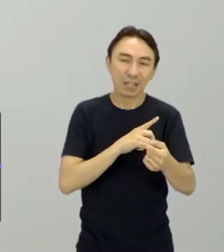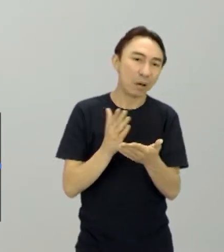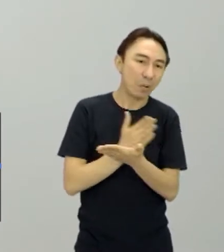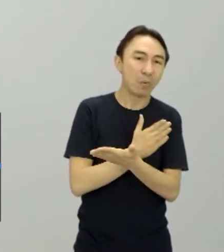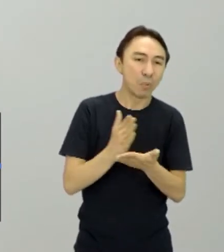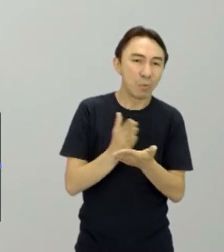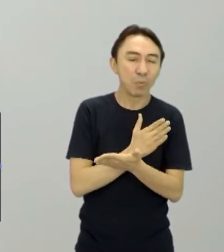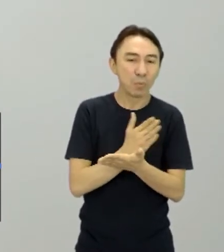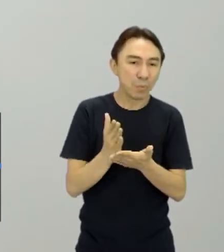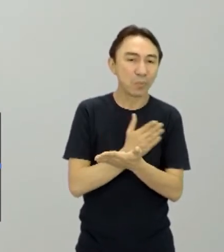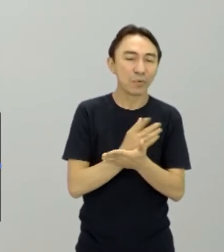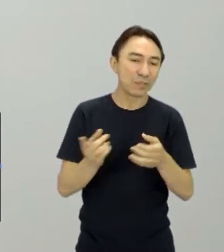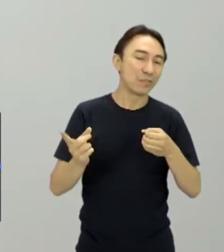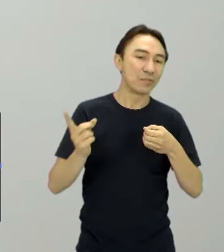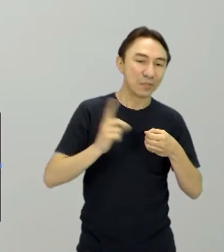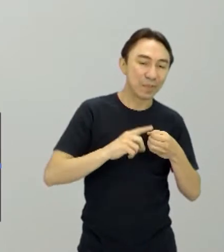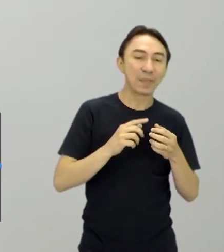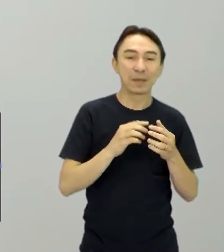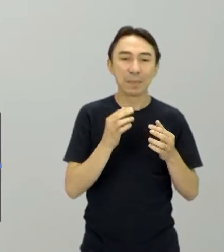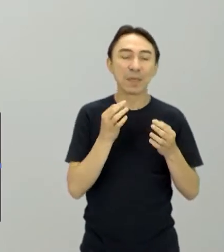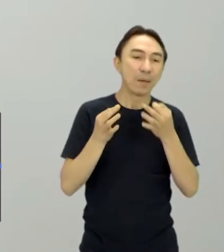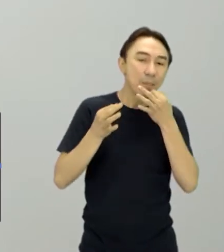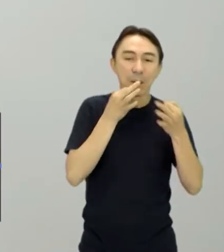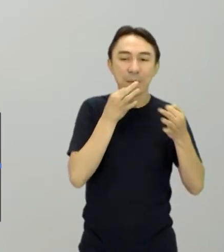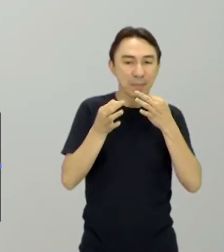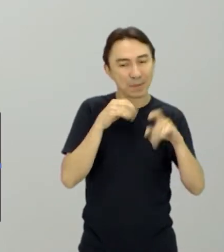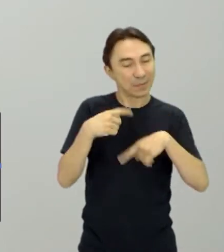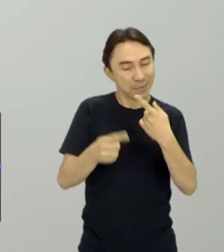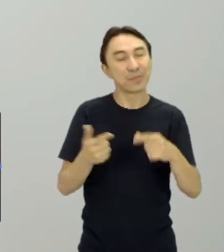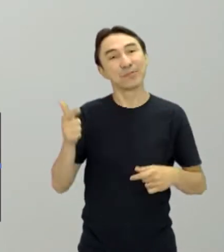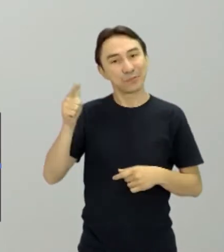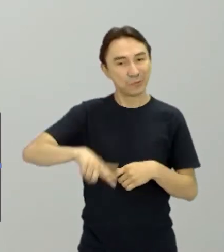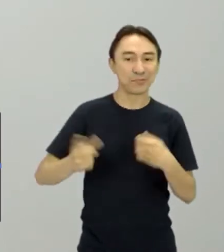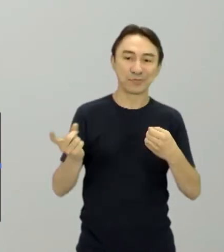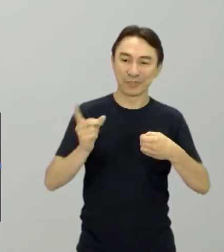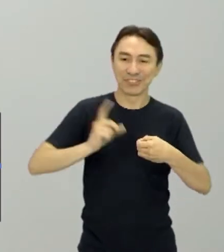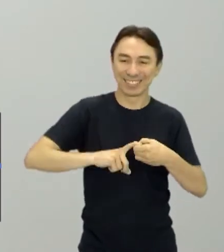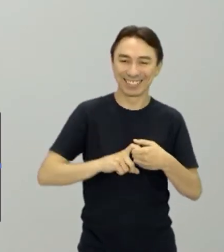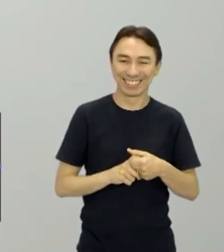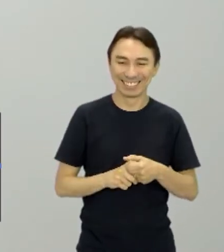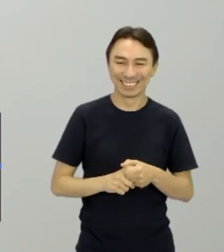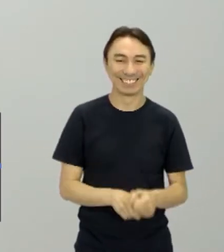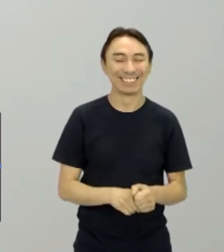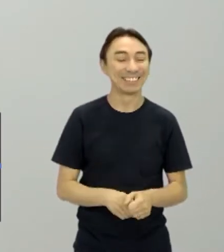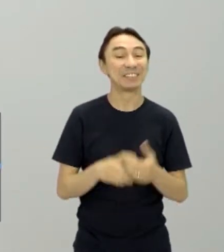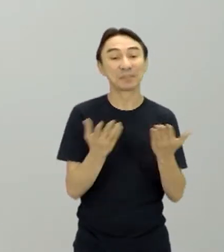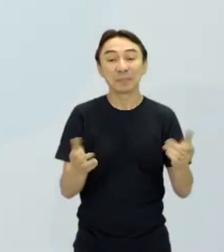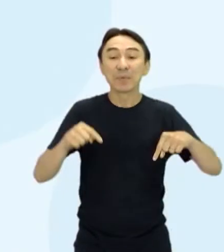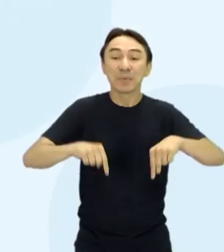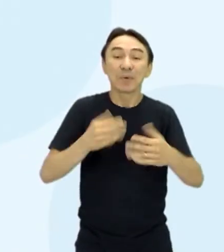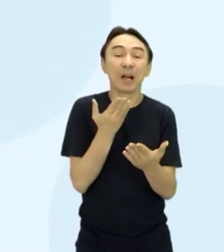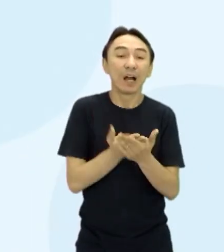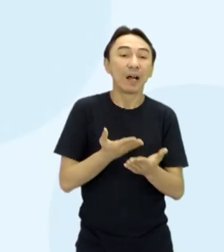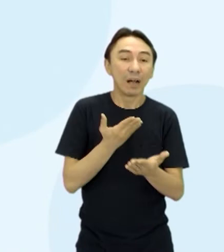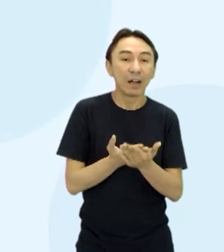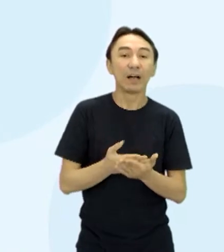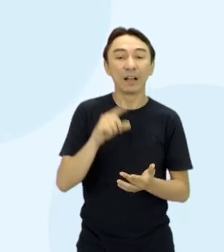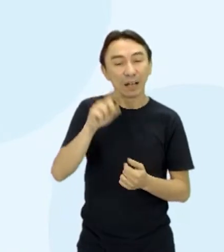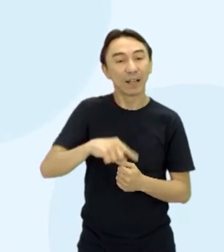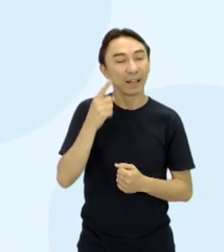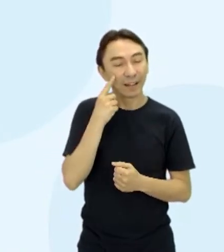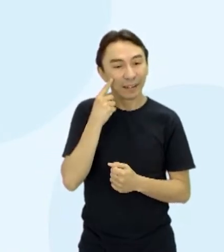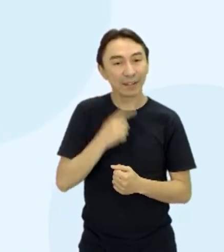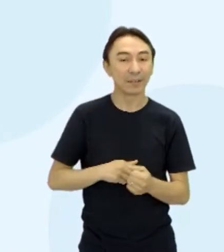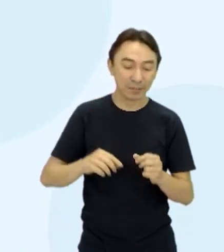argumentações até chegar nela de novo. Bom, mas vamos lá. O objetivo dessa aula é compreender aí as características que compõem o planeta e